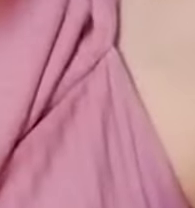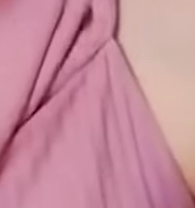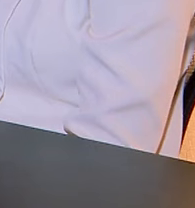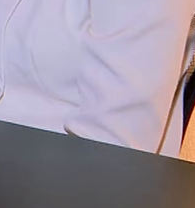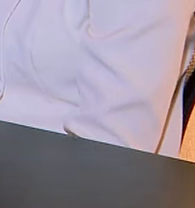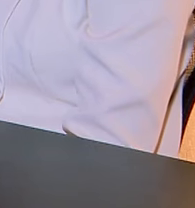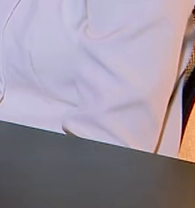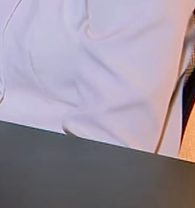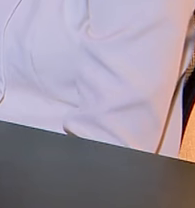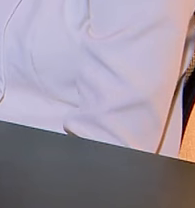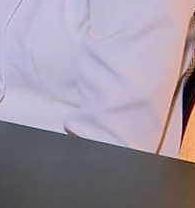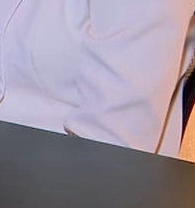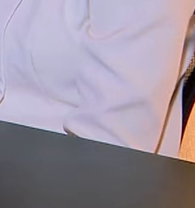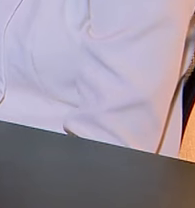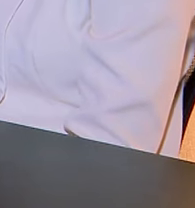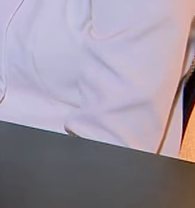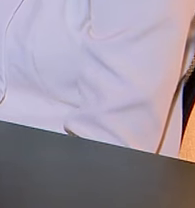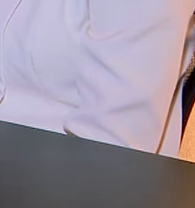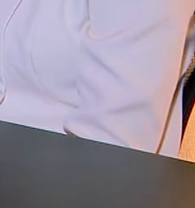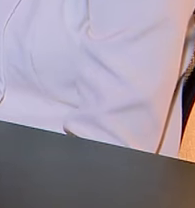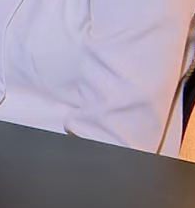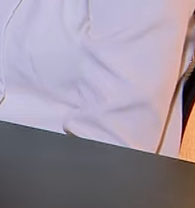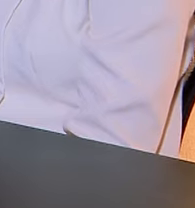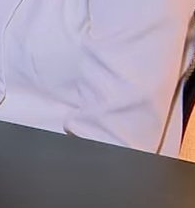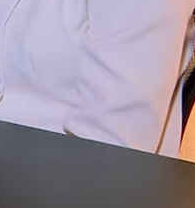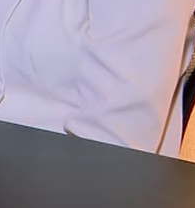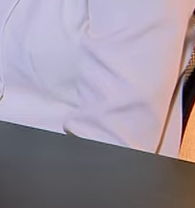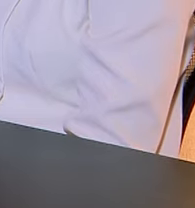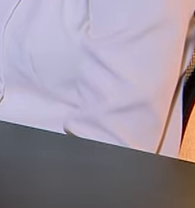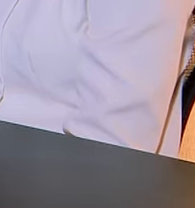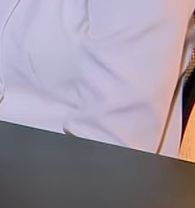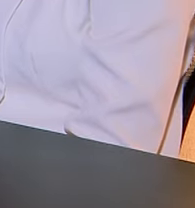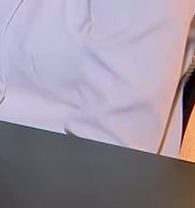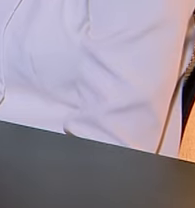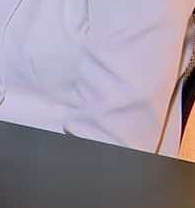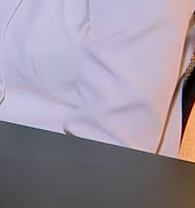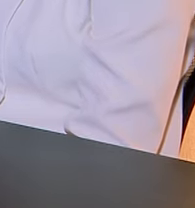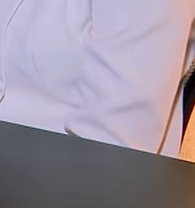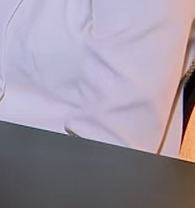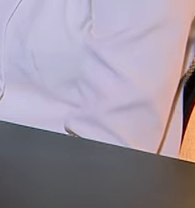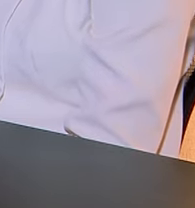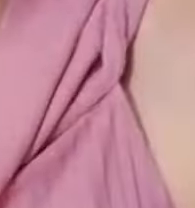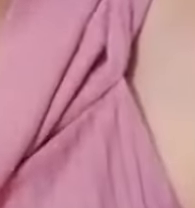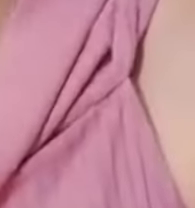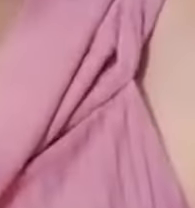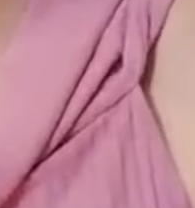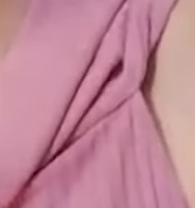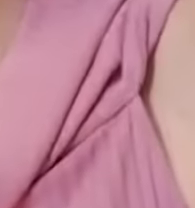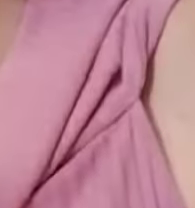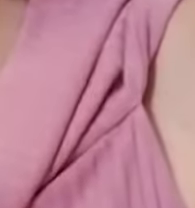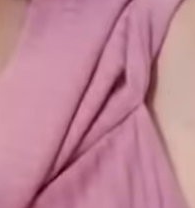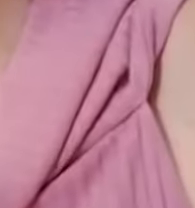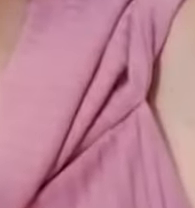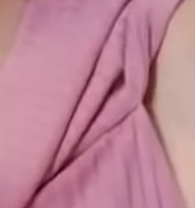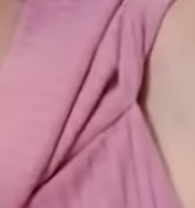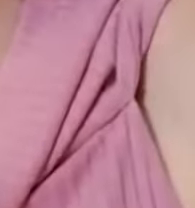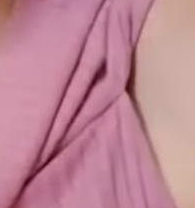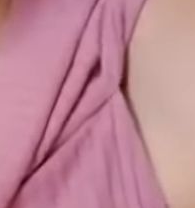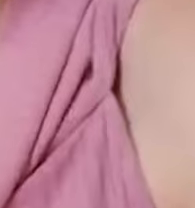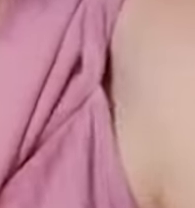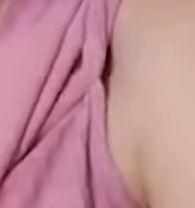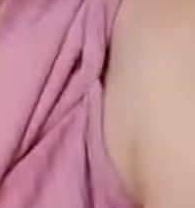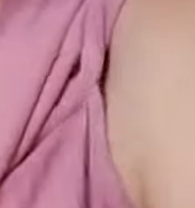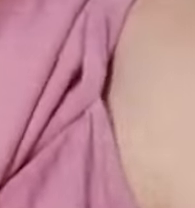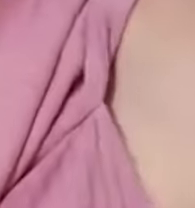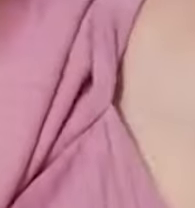escolhas ela que acompanhou ela que fez a inseminação que acompanhou a gestação inteira eh que